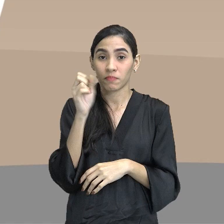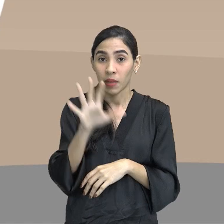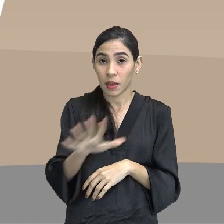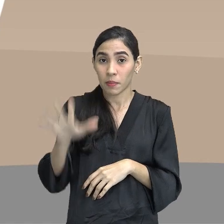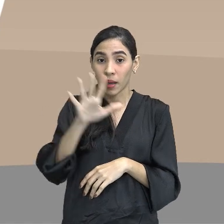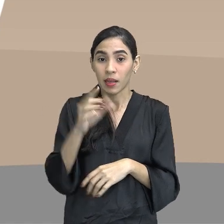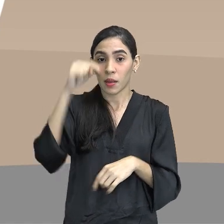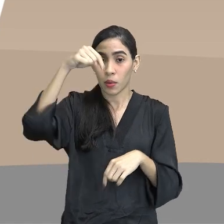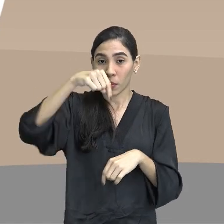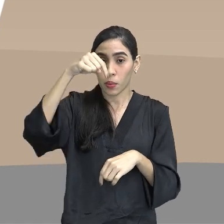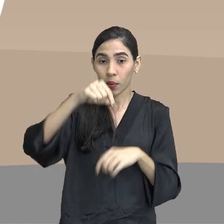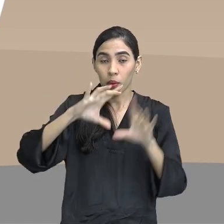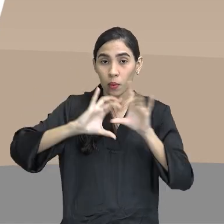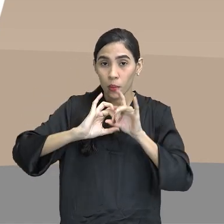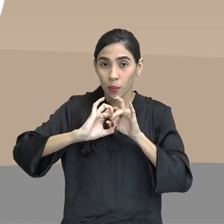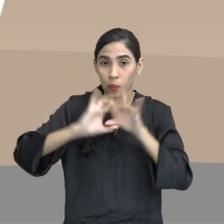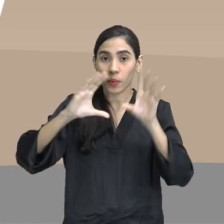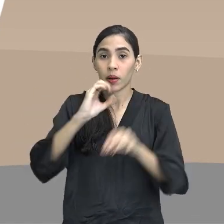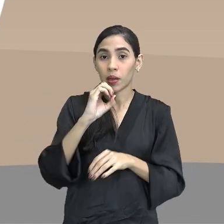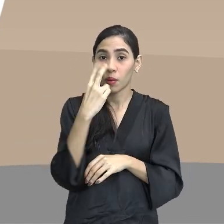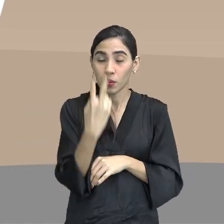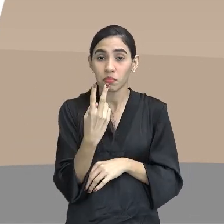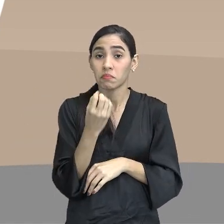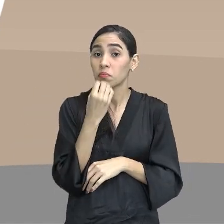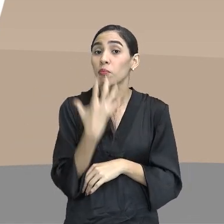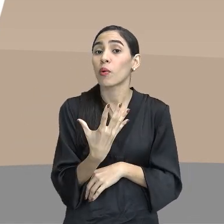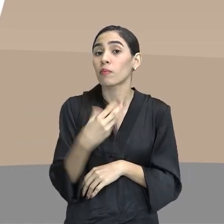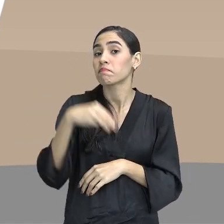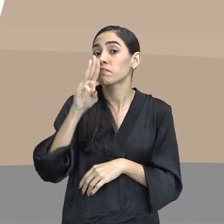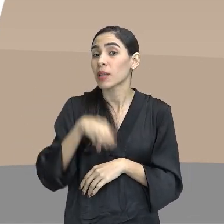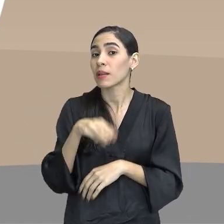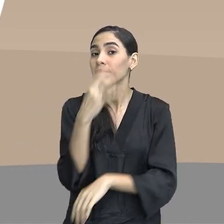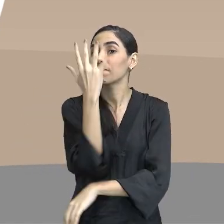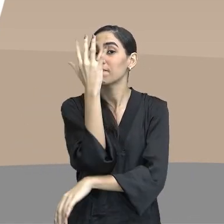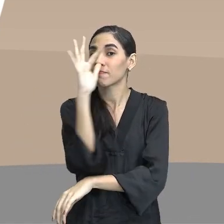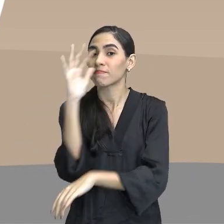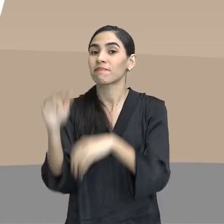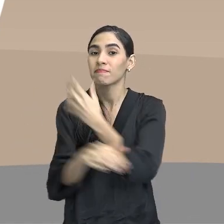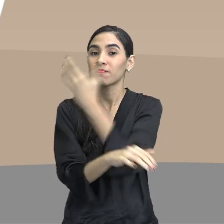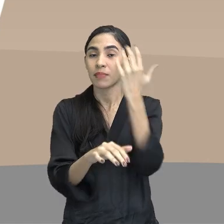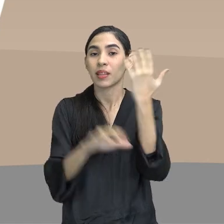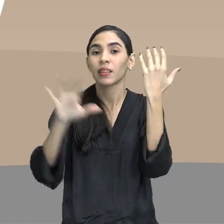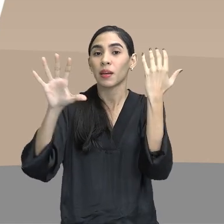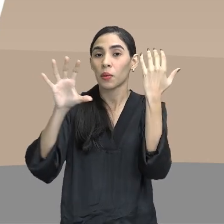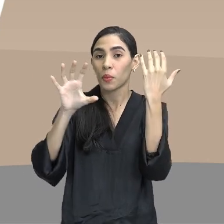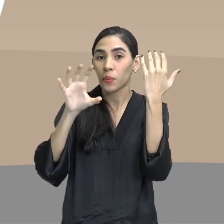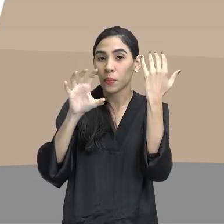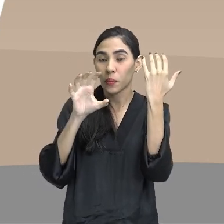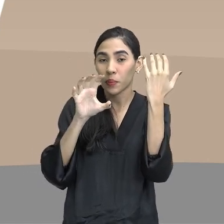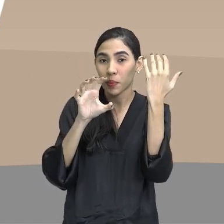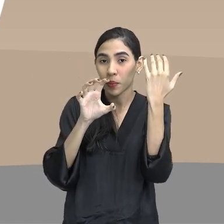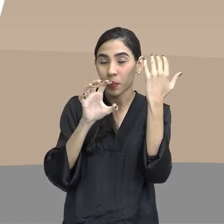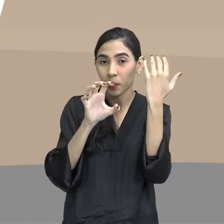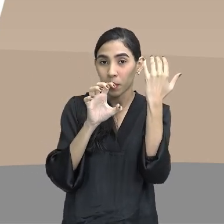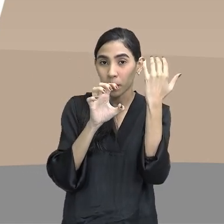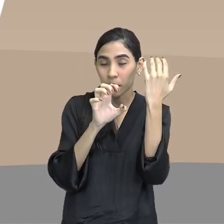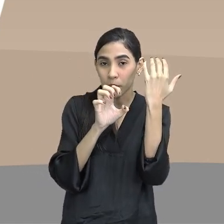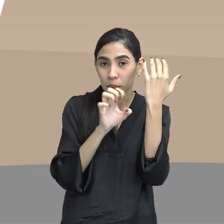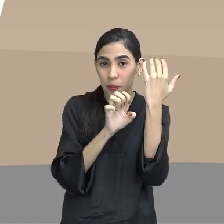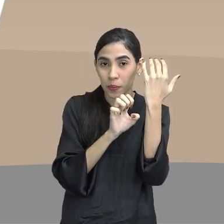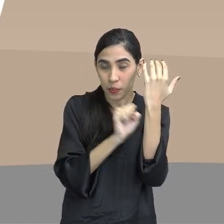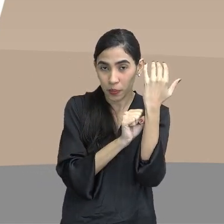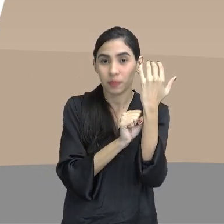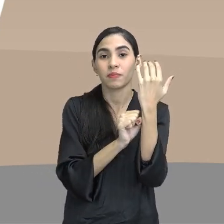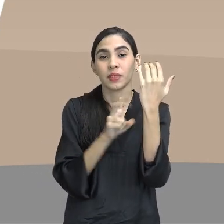seta, está liberando esse gás carbônico. E isso é bom para quem? Para as plantas, que vão retirar esse gás carbônico da atmosfera, do ar